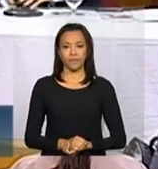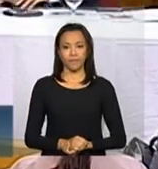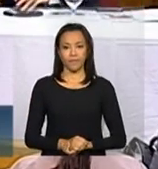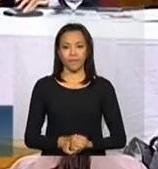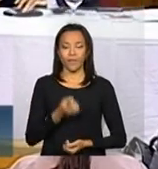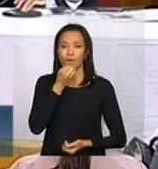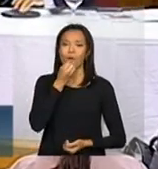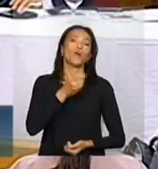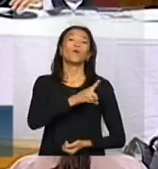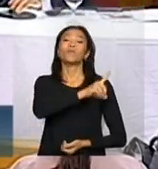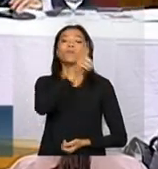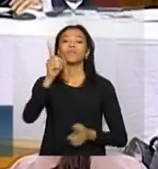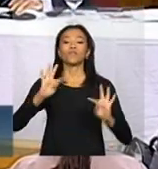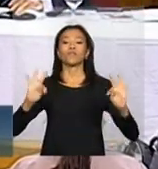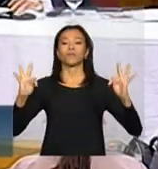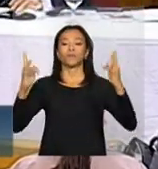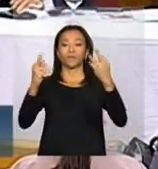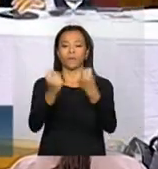Bom dia a todas e todos.